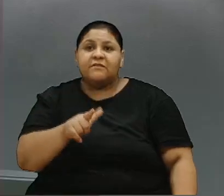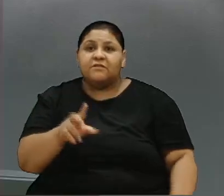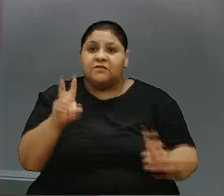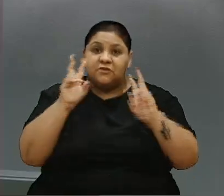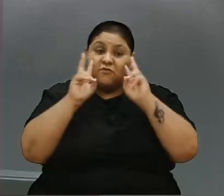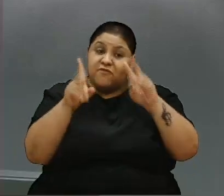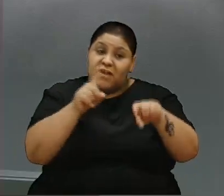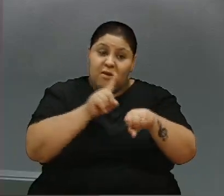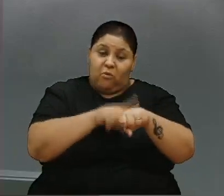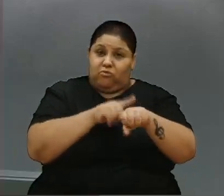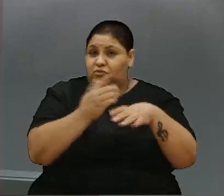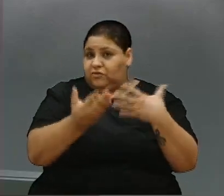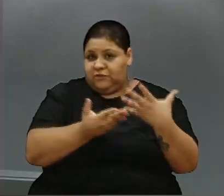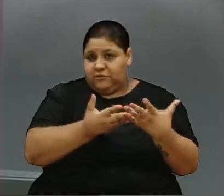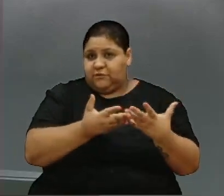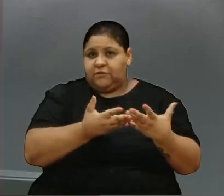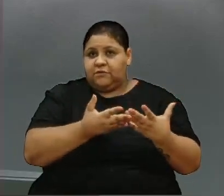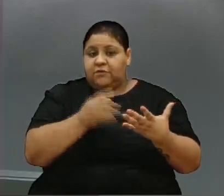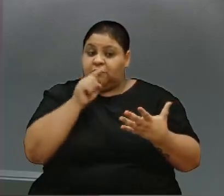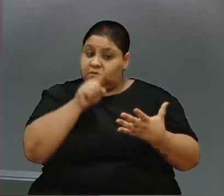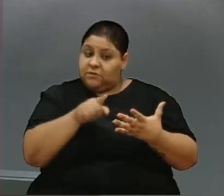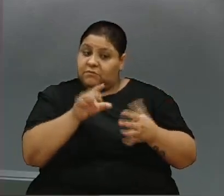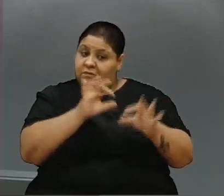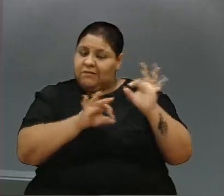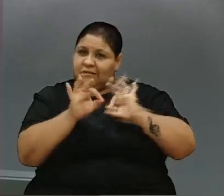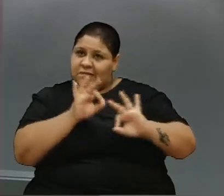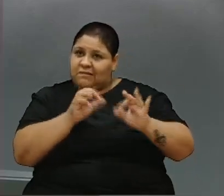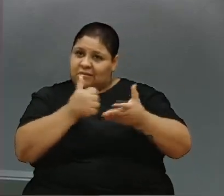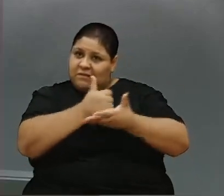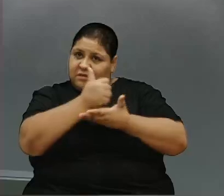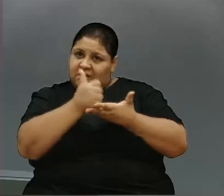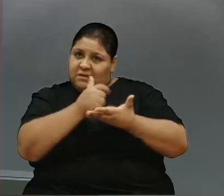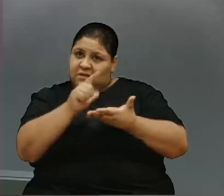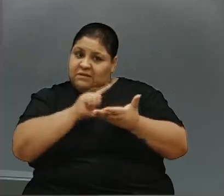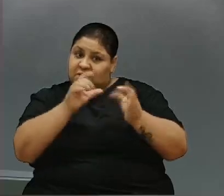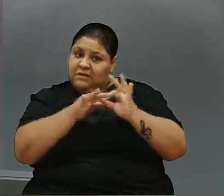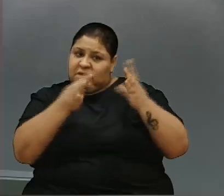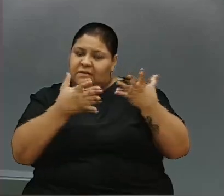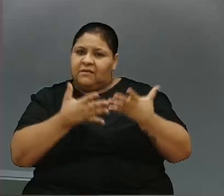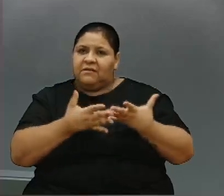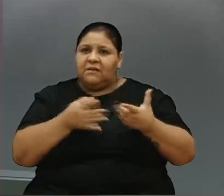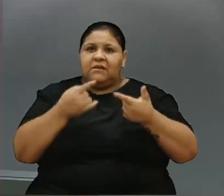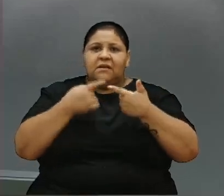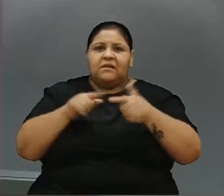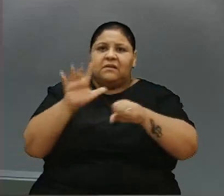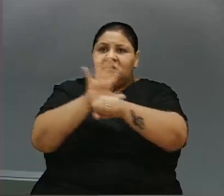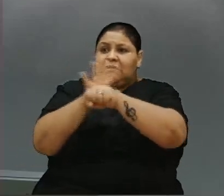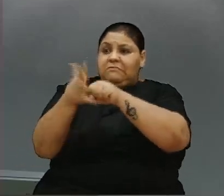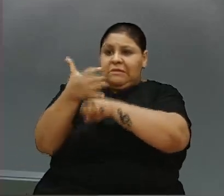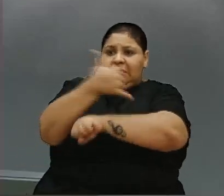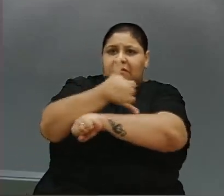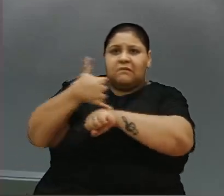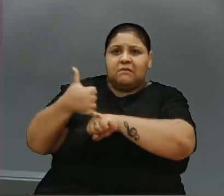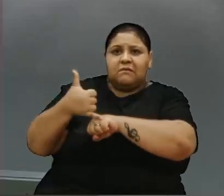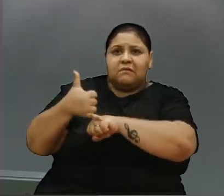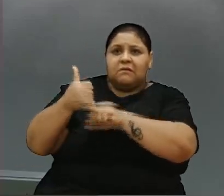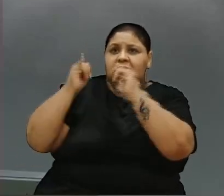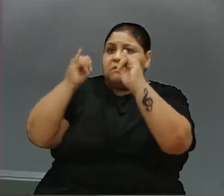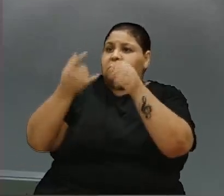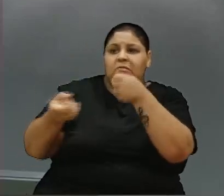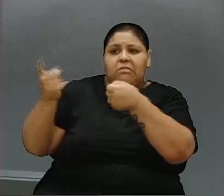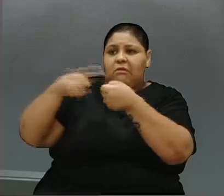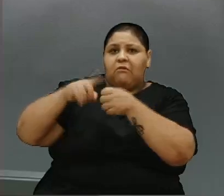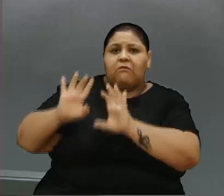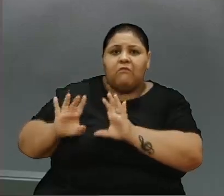alguns horários, né, de ônibus e aí elas se organizam com base nos horários que têm disponibilidade. Mas a pandemia passou e os ônibus não